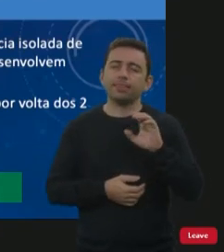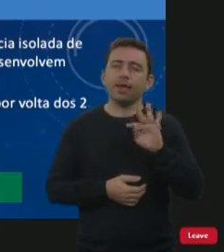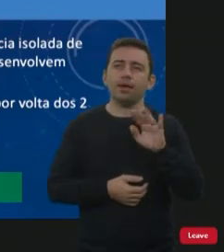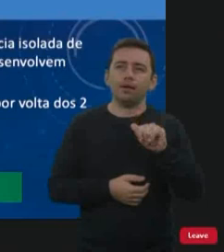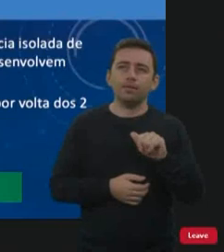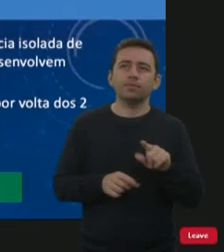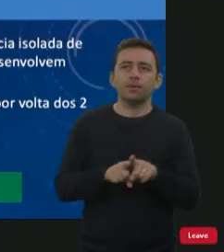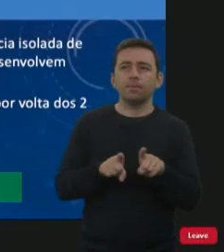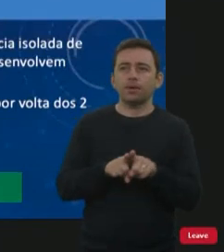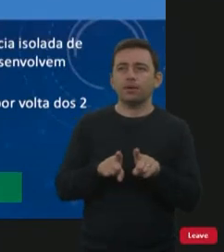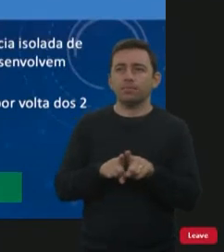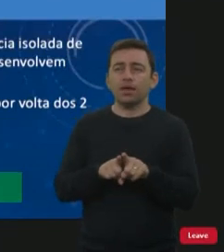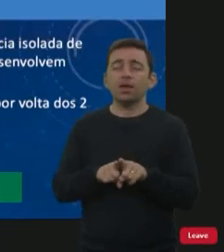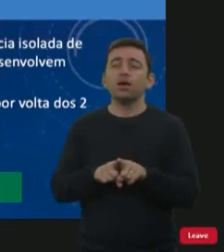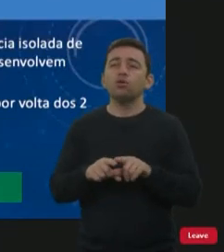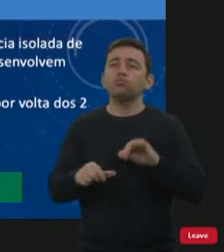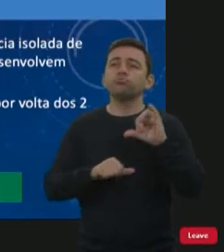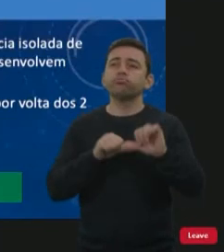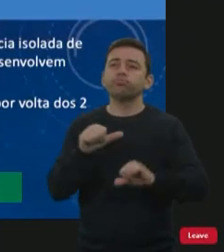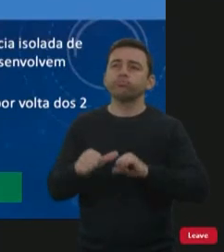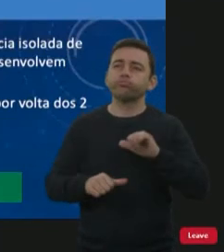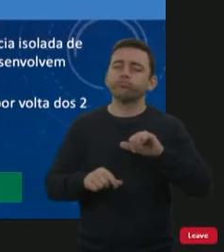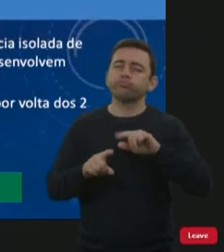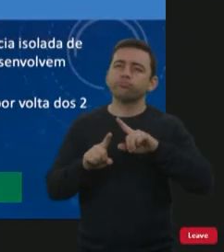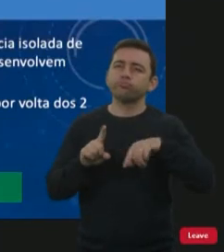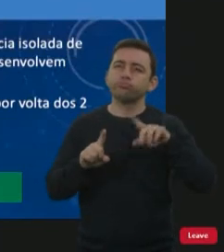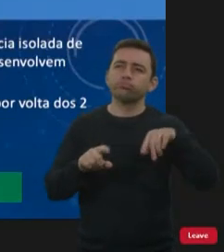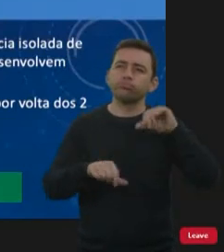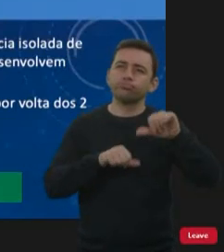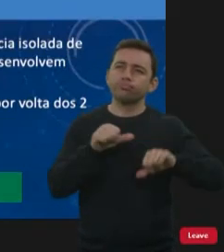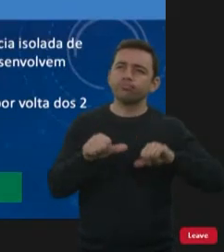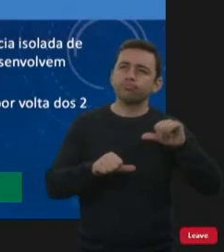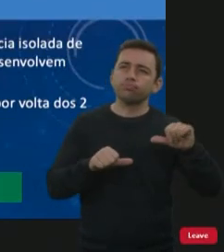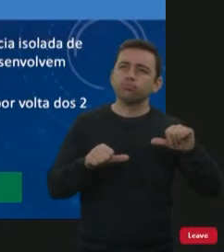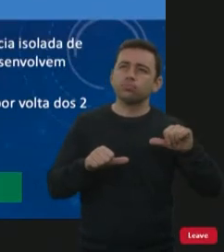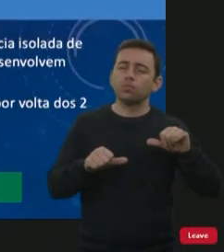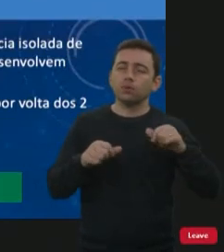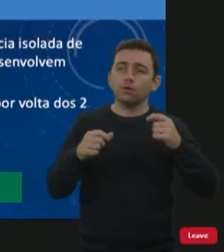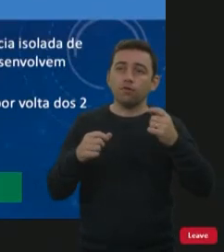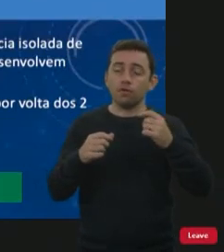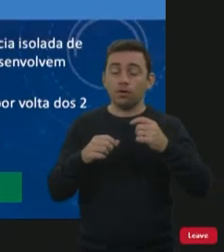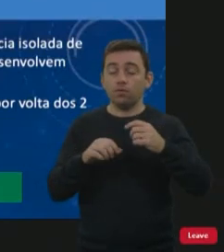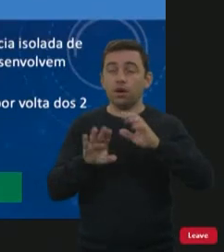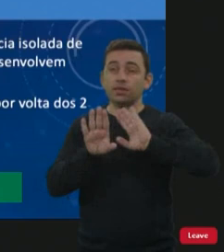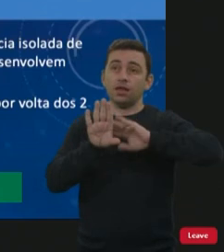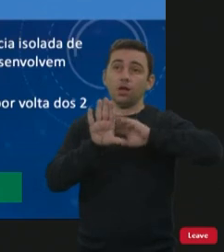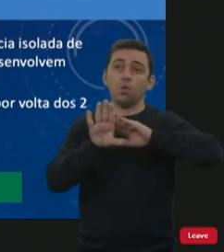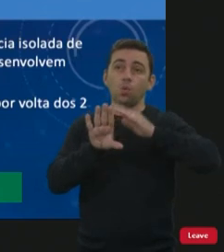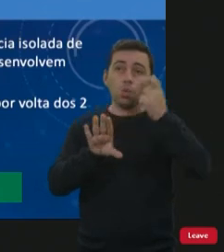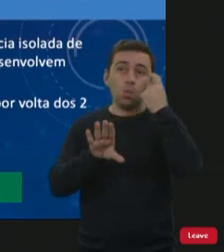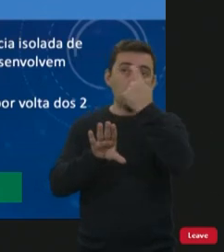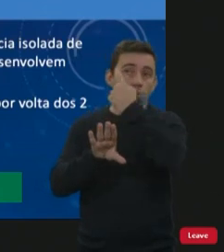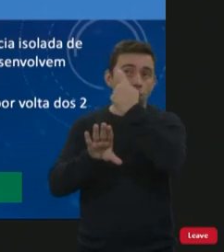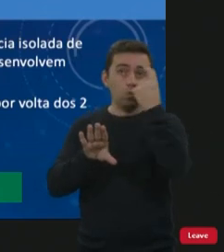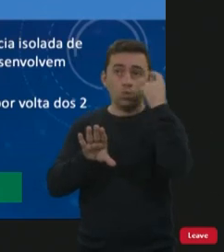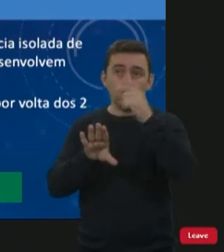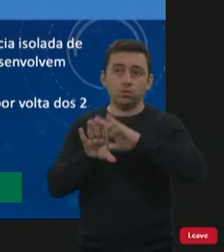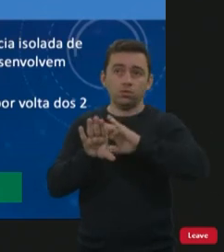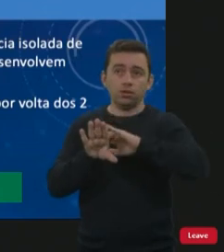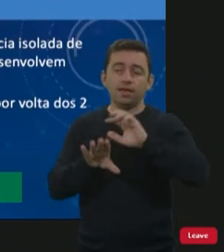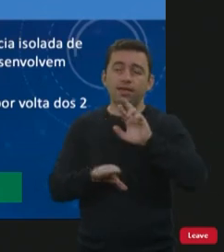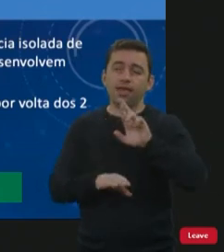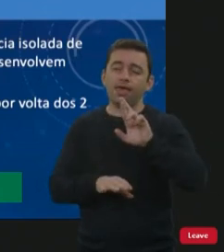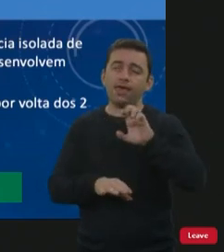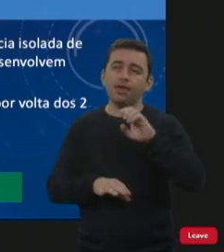E a alteração do fundo do olho, né? Da retina, né? Uma retinose pigmentar